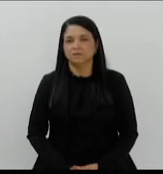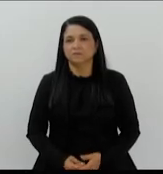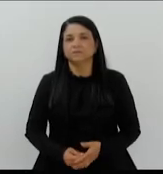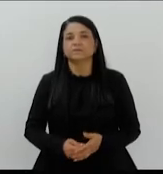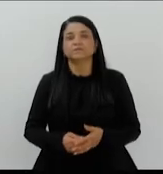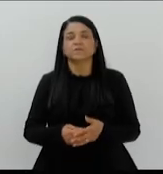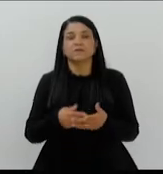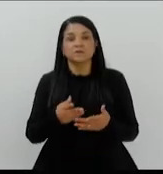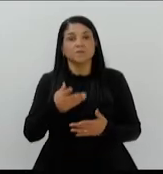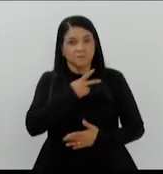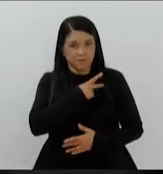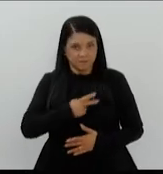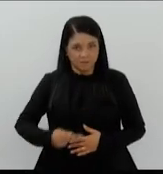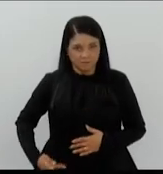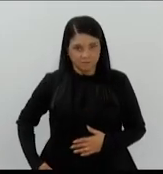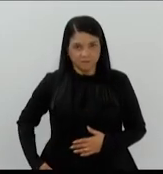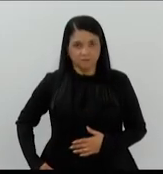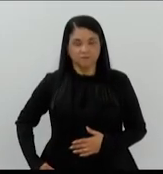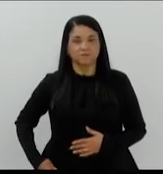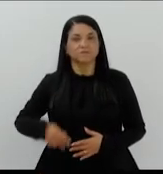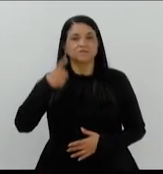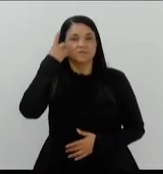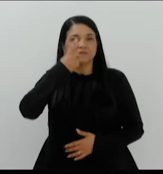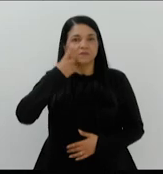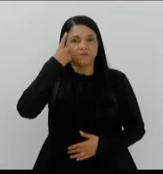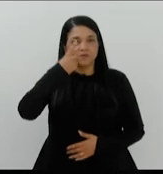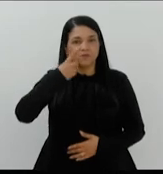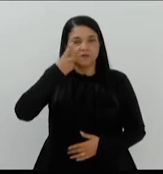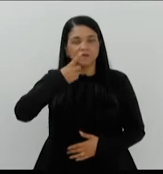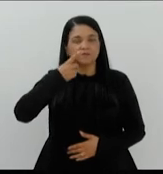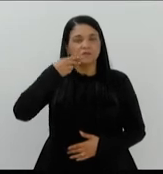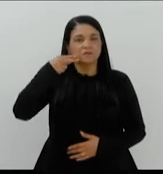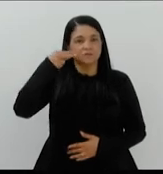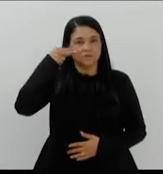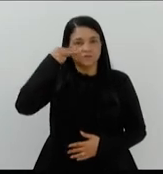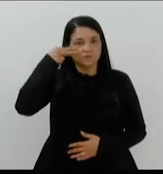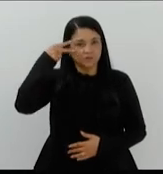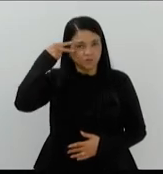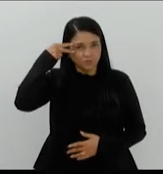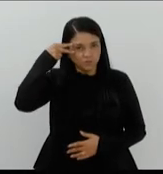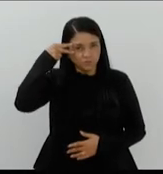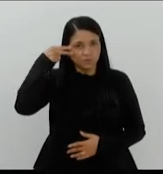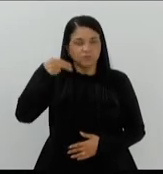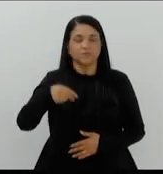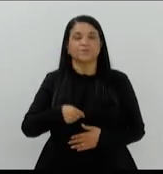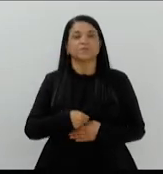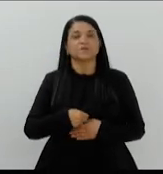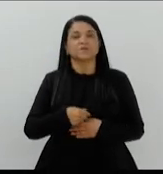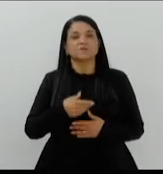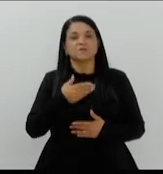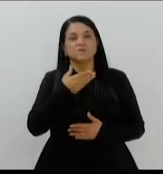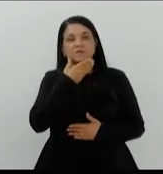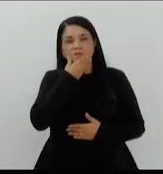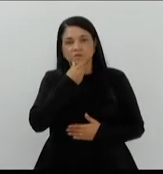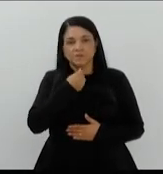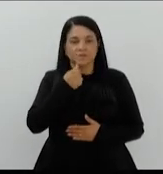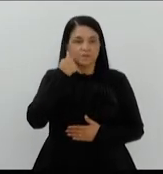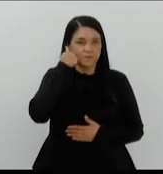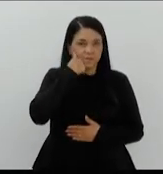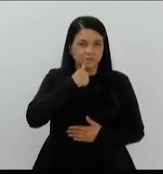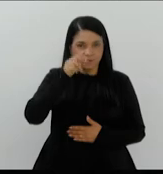Senhora Presidente, deputada Tia Ju, senhoras e senhores